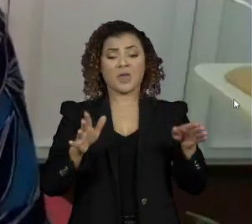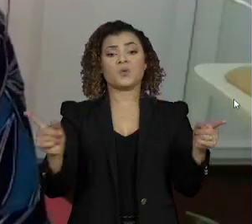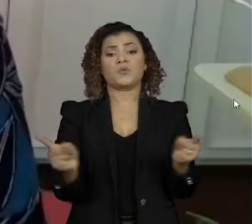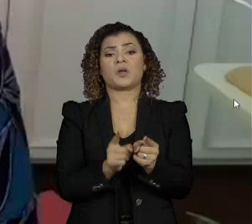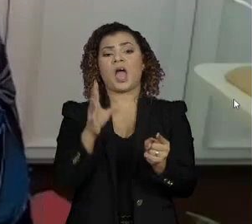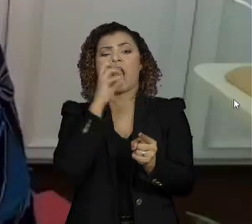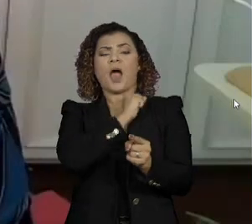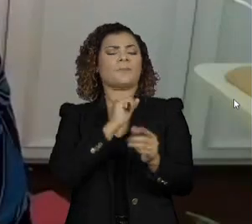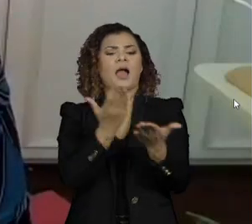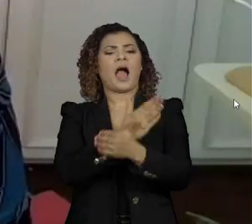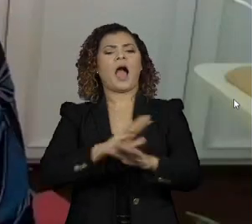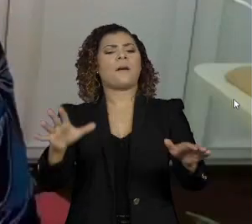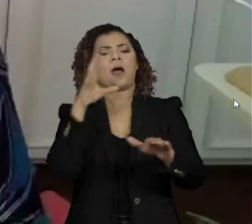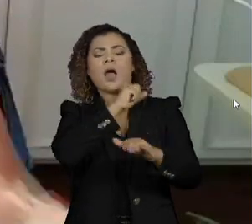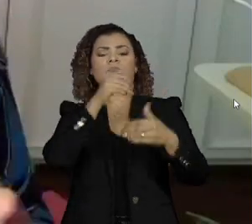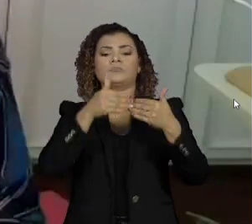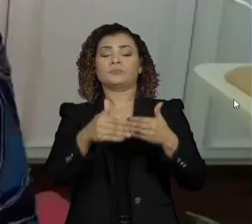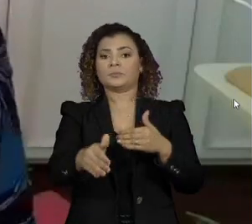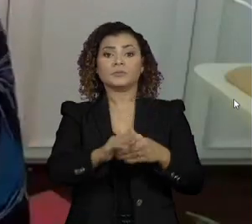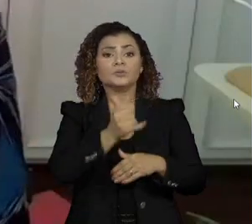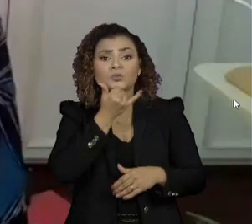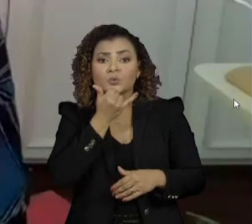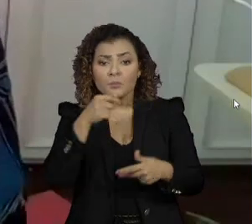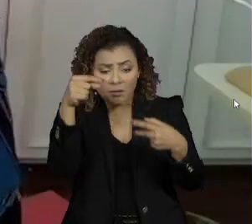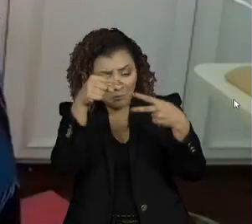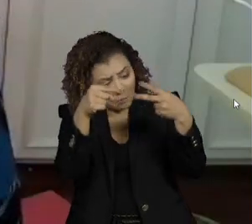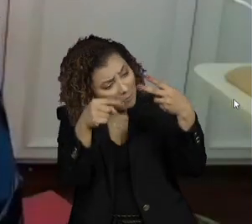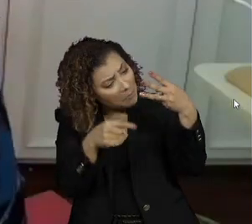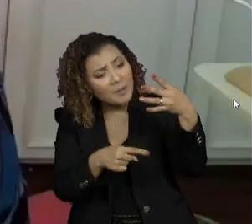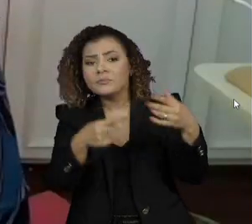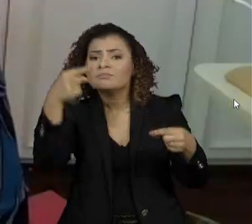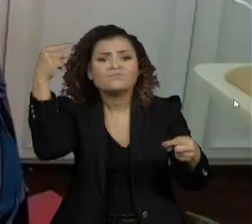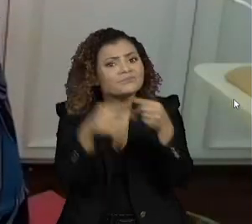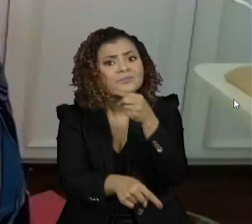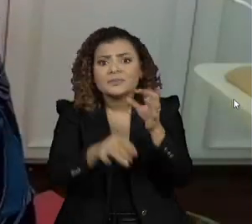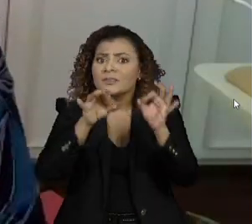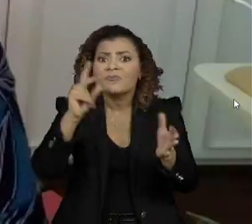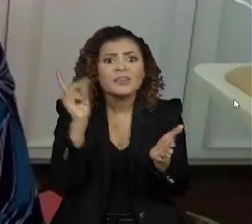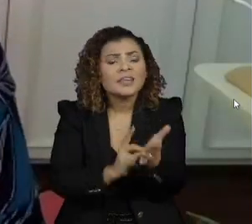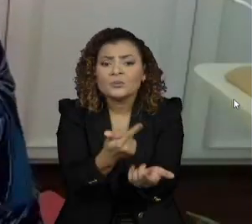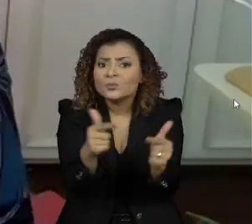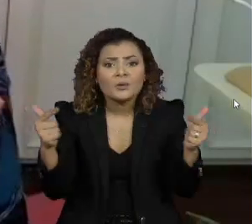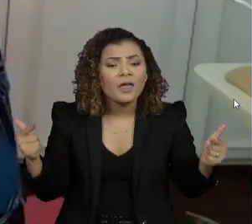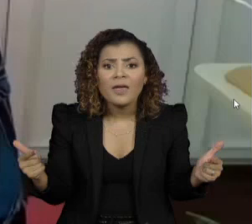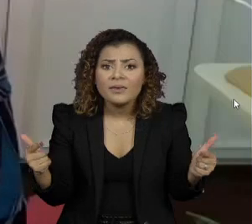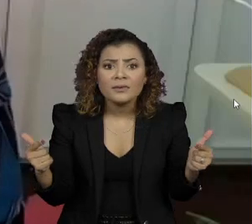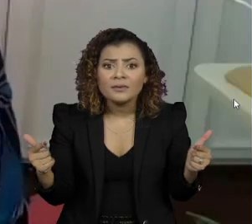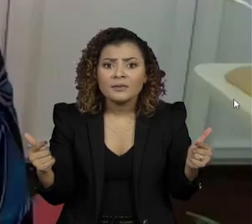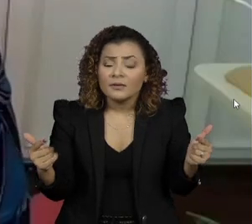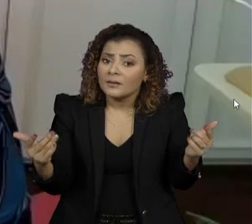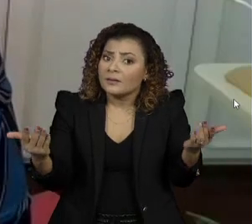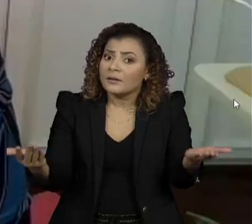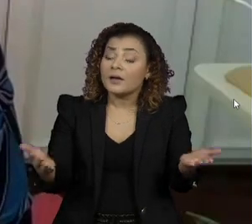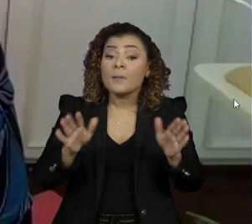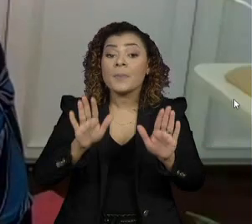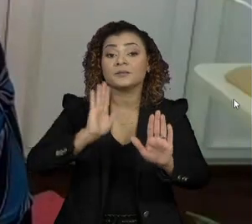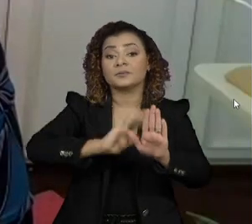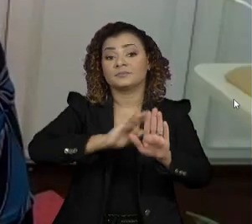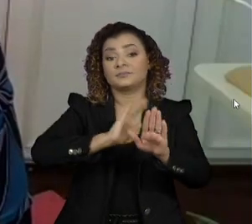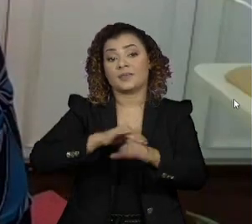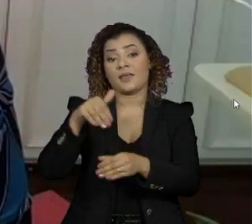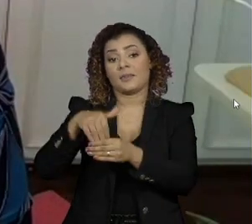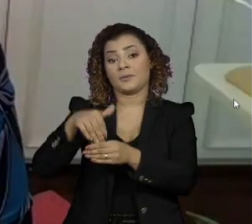ela atingiria menos a economia. Nenhum elemento dessa estratégia é verdadeiro, mas ela também tem um sentido eleitoral